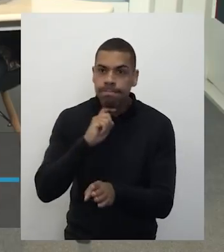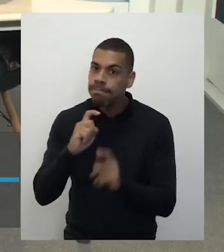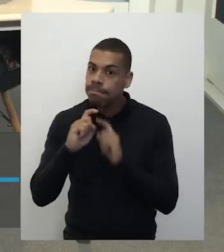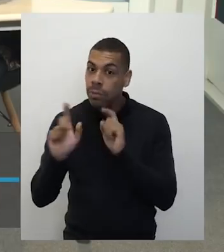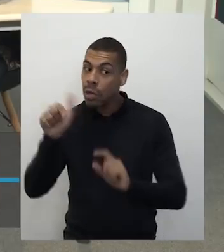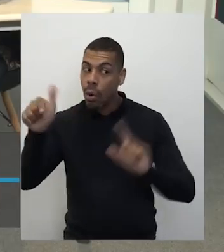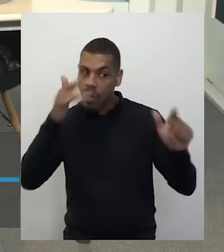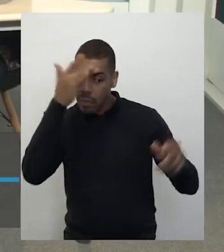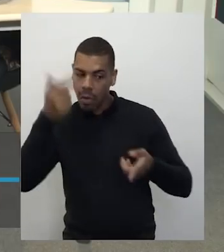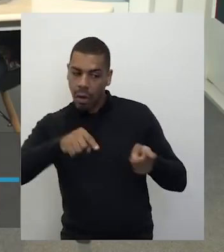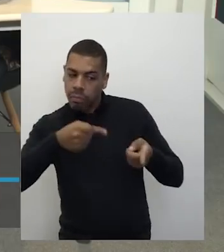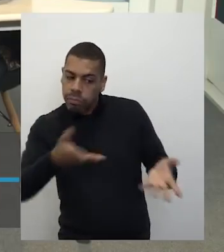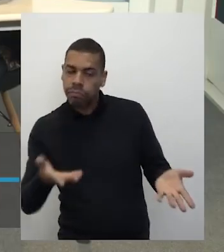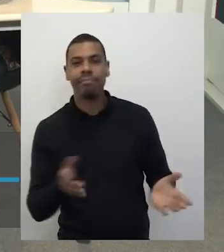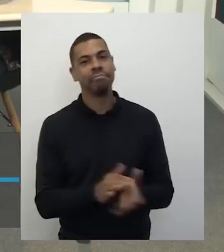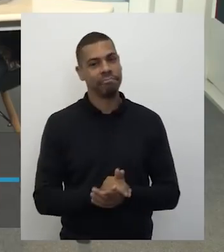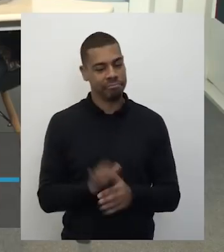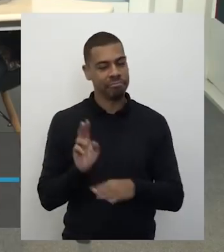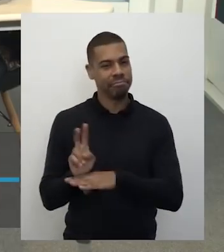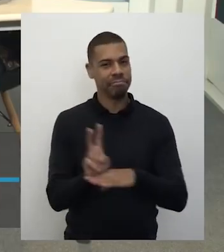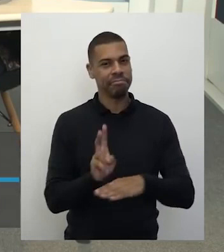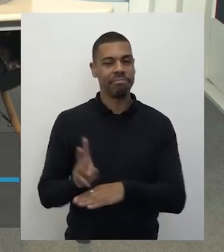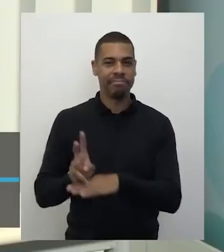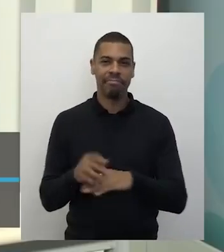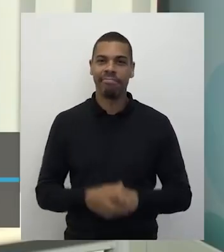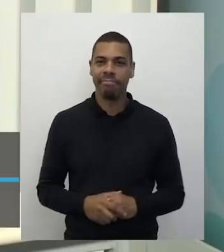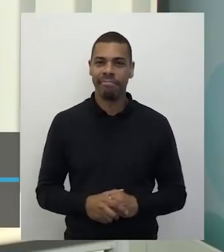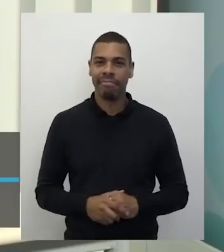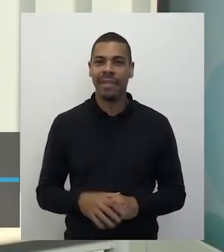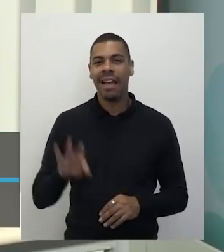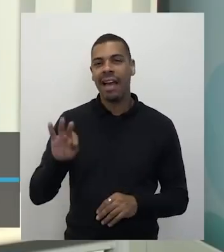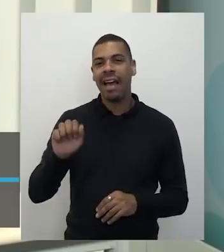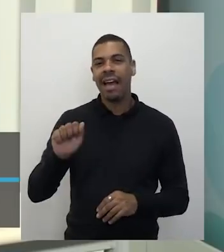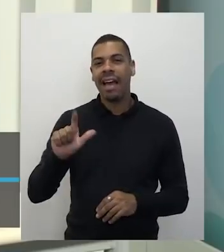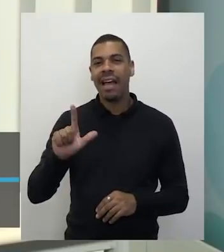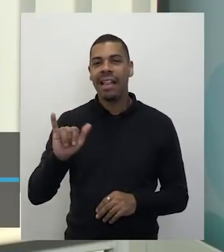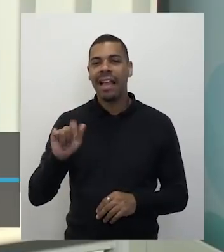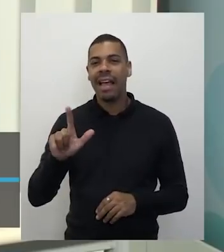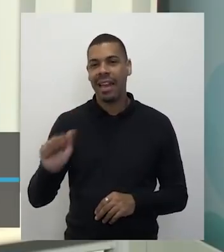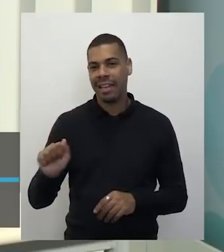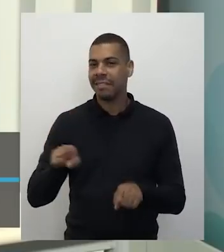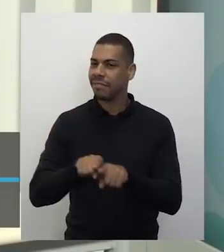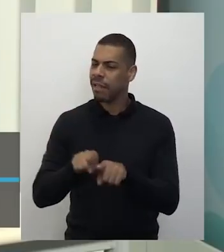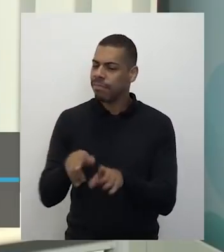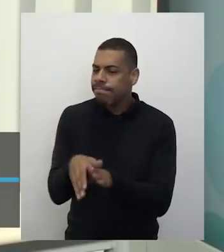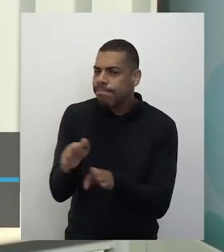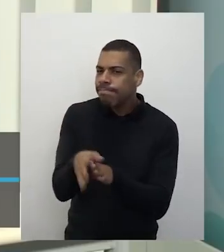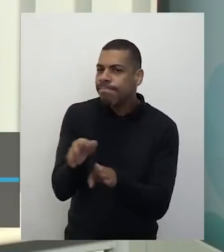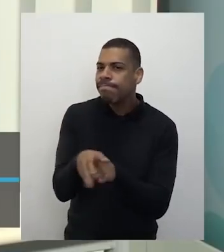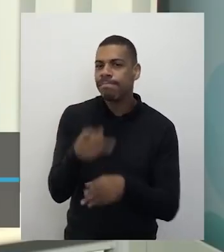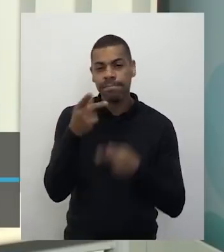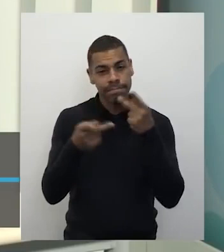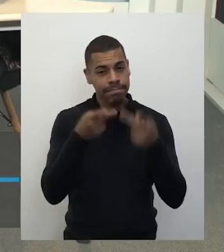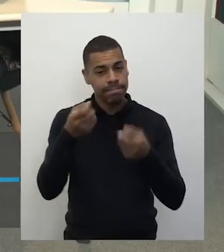ele enxergou Legal, aí ele entende a proteção, né? E a Tayla também, o pai corrige para que ela fale corretamente.